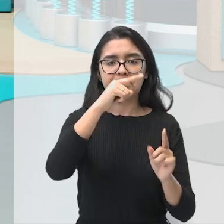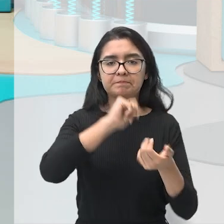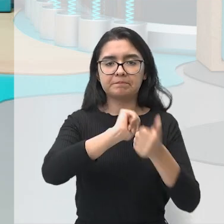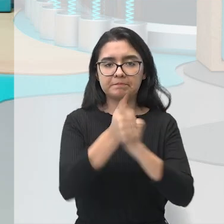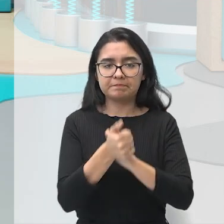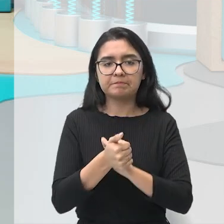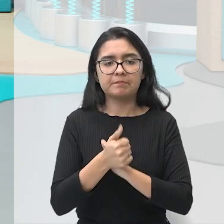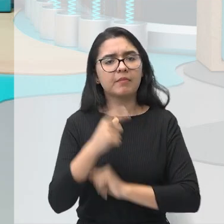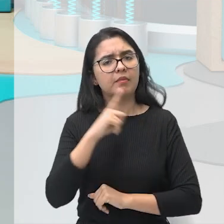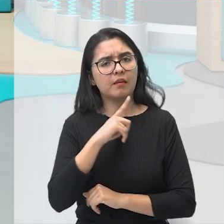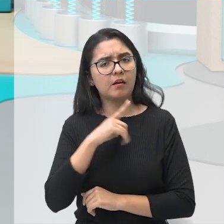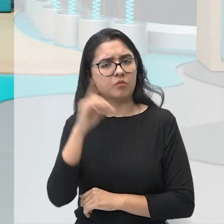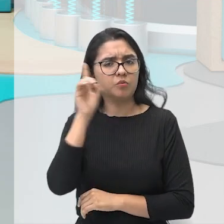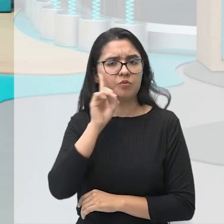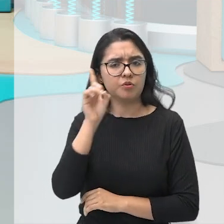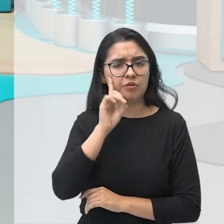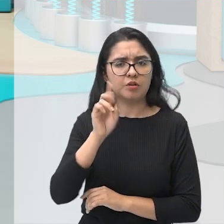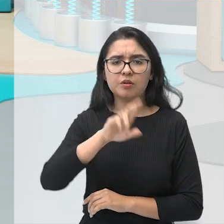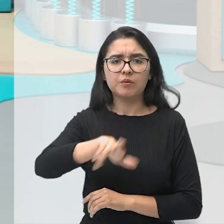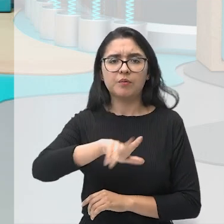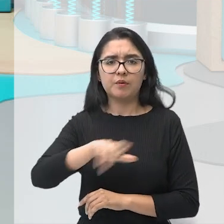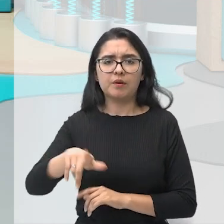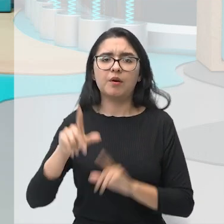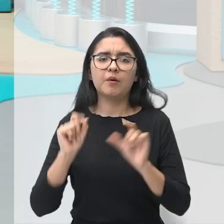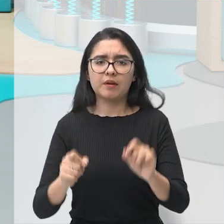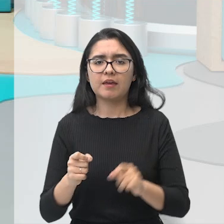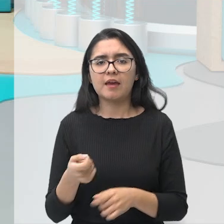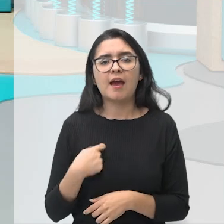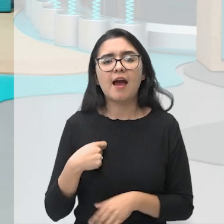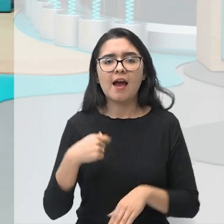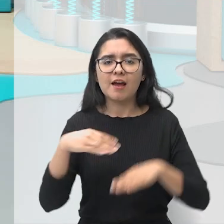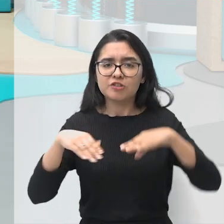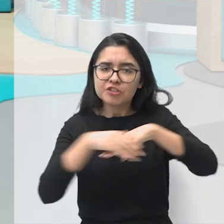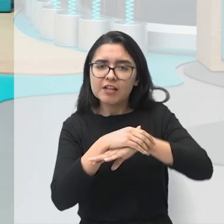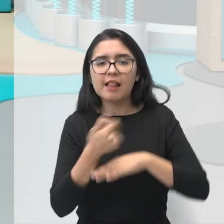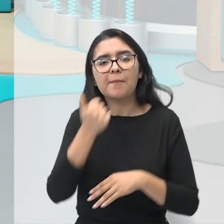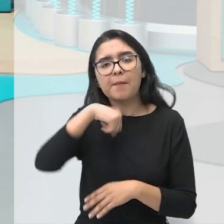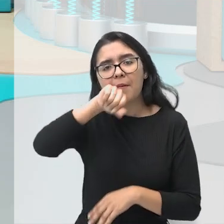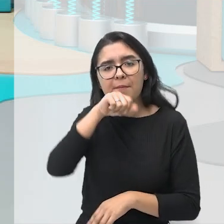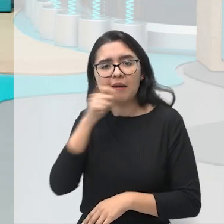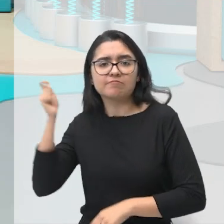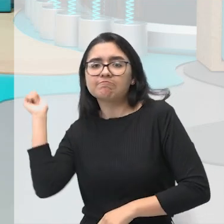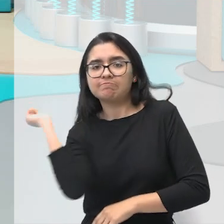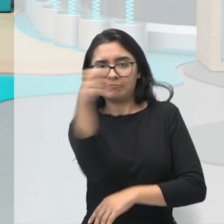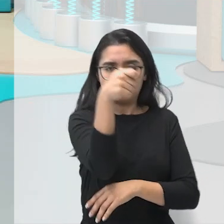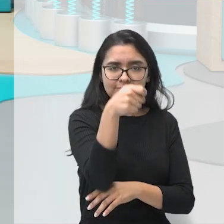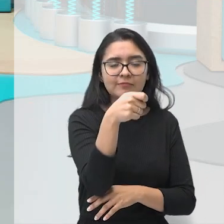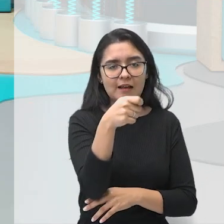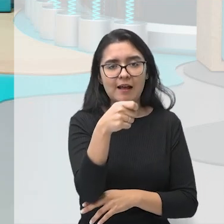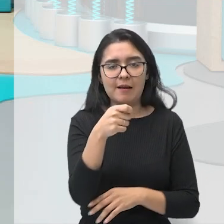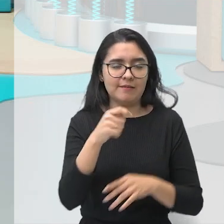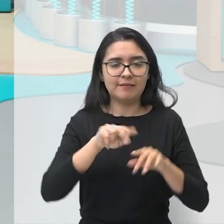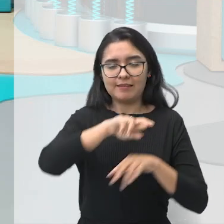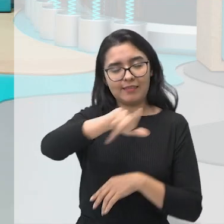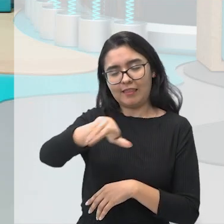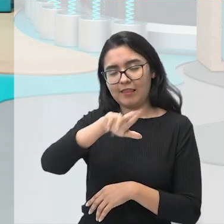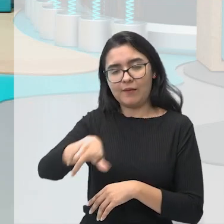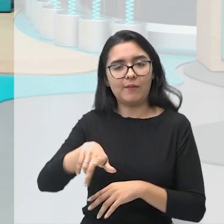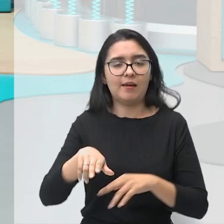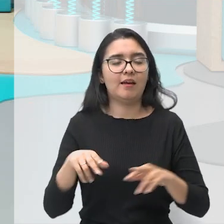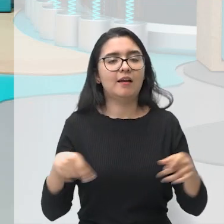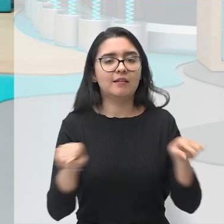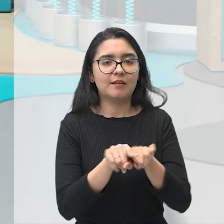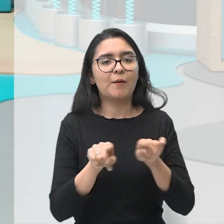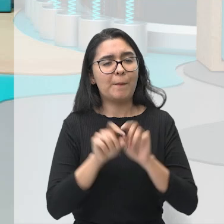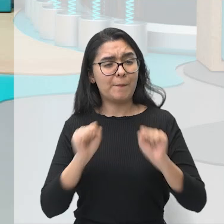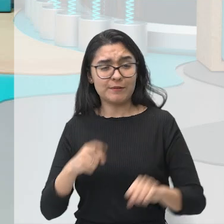nosso cotidiano. E eu não estou falando daquela sandália que a mãe da gente arremessa na gente, que parece que já é um chip que vem adicionado nela ali, que você pode